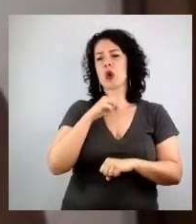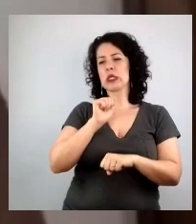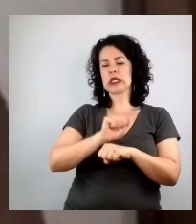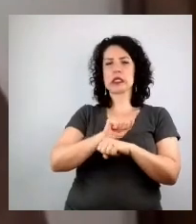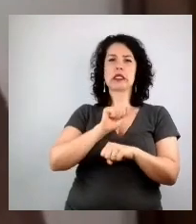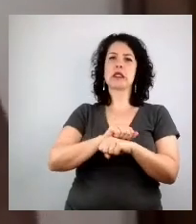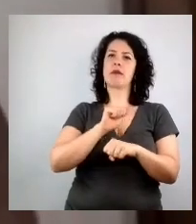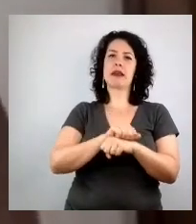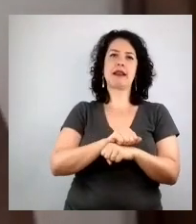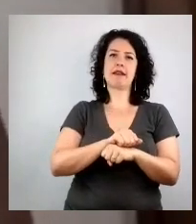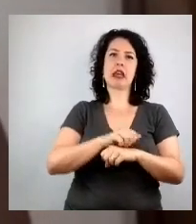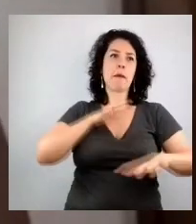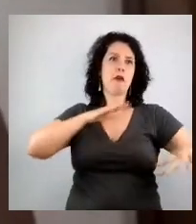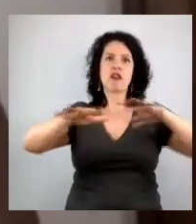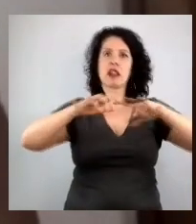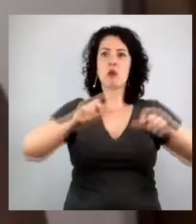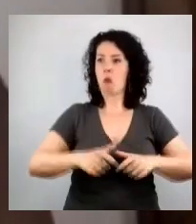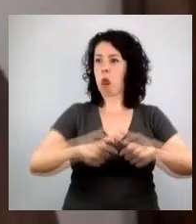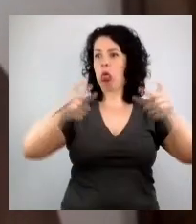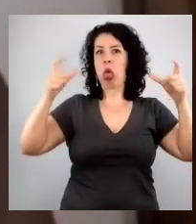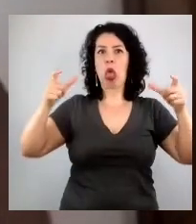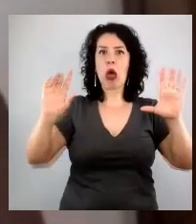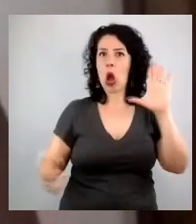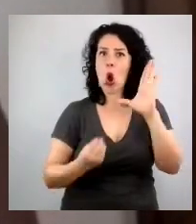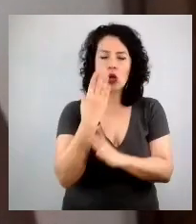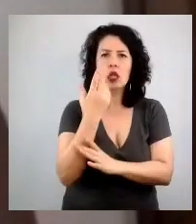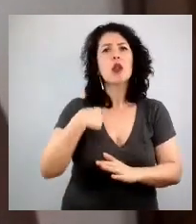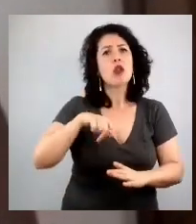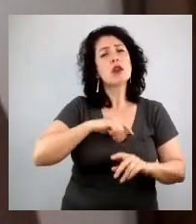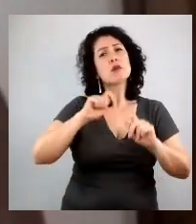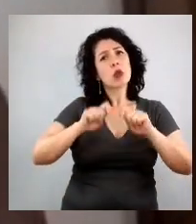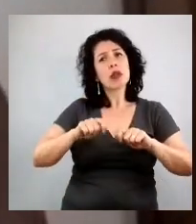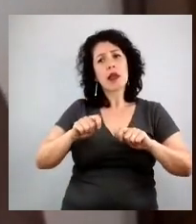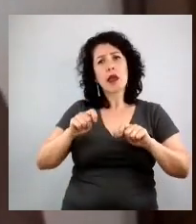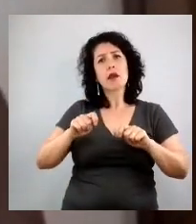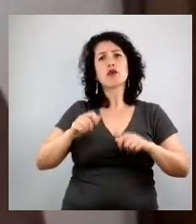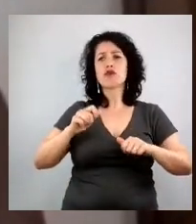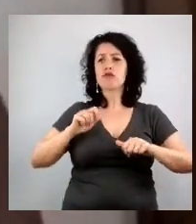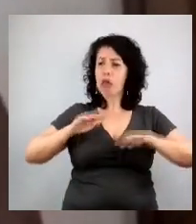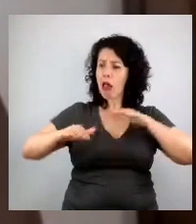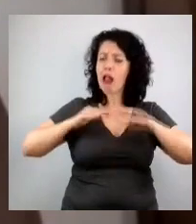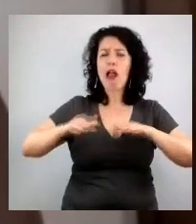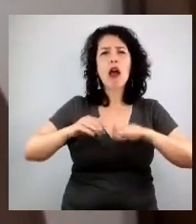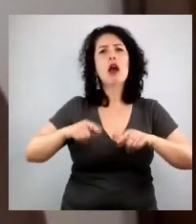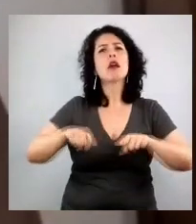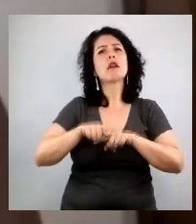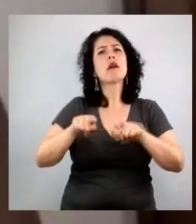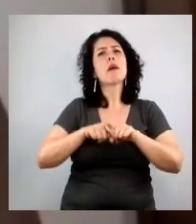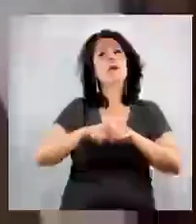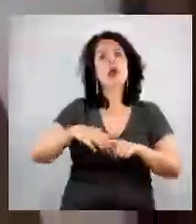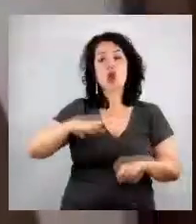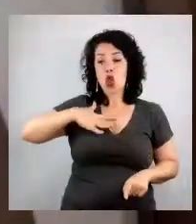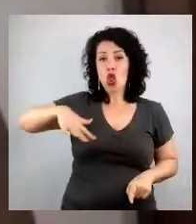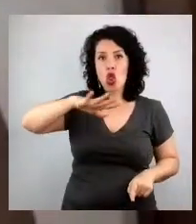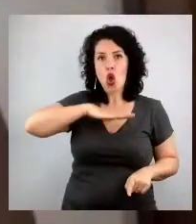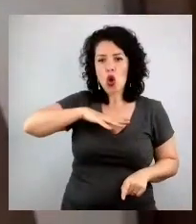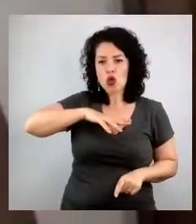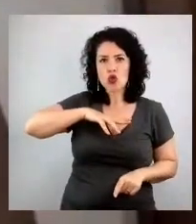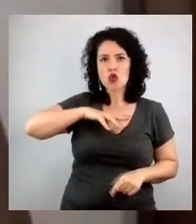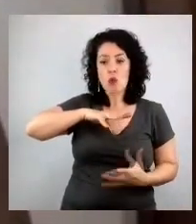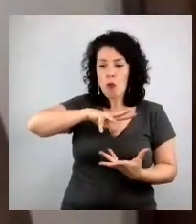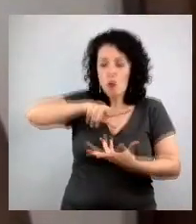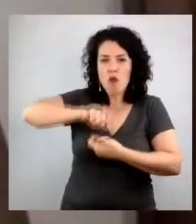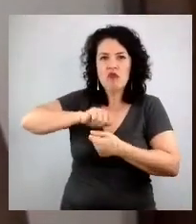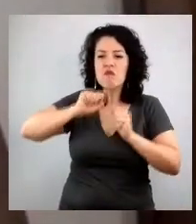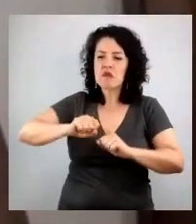movimentações acontecem e sermos as pequenas revoluções dos espaços onde estamos inseridos, que a gente tem aí, eu estou vendo